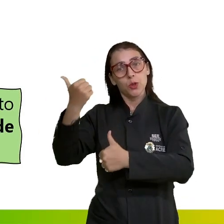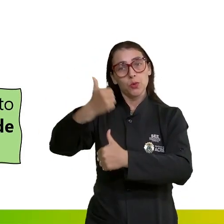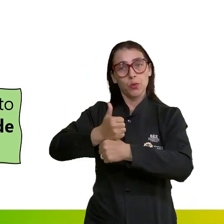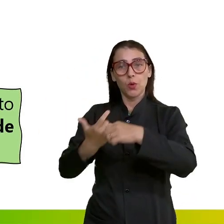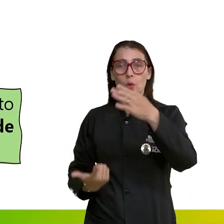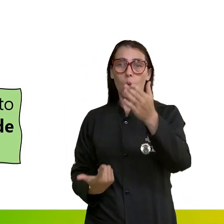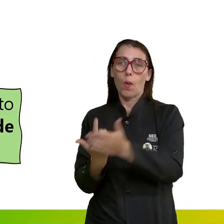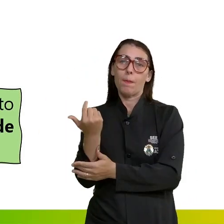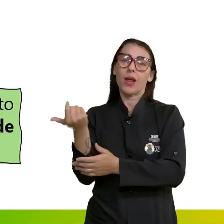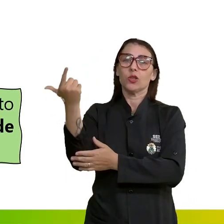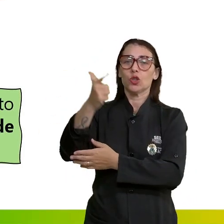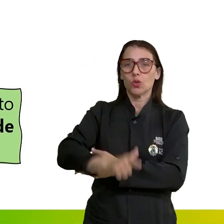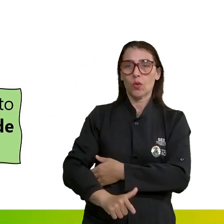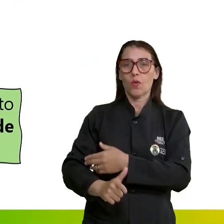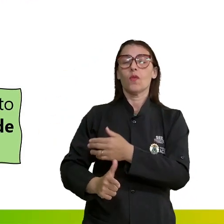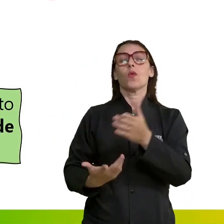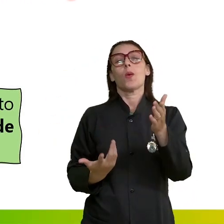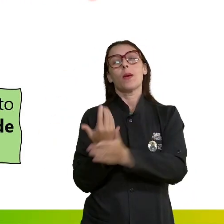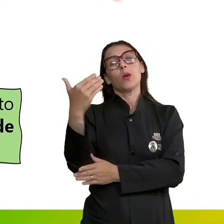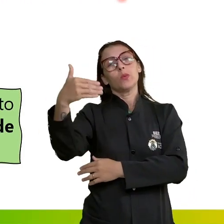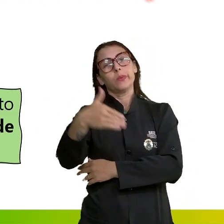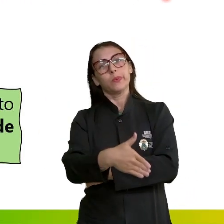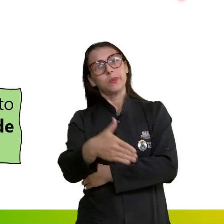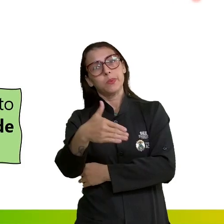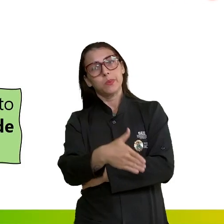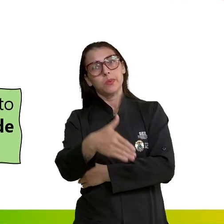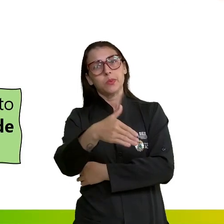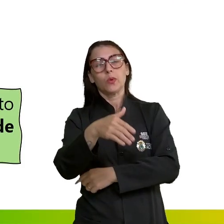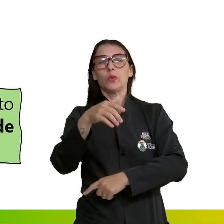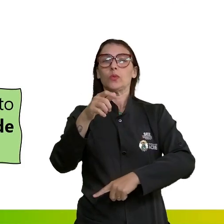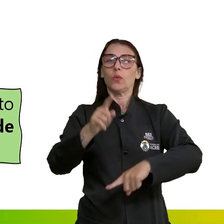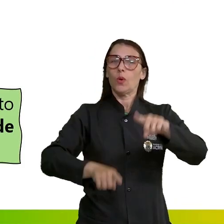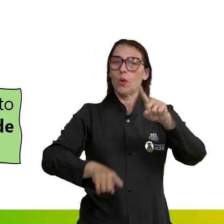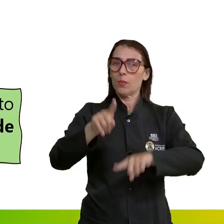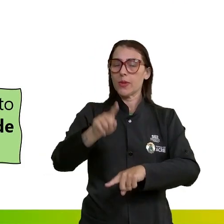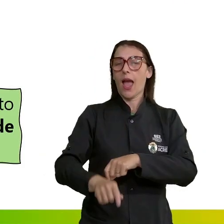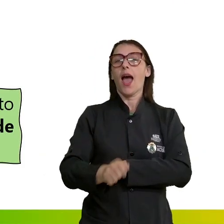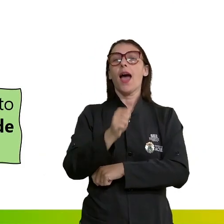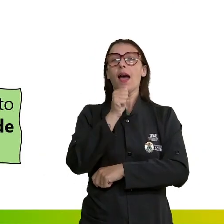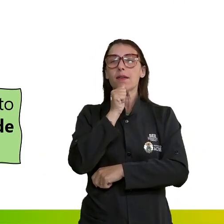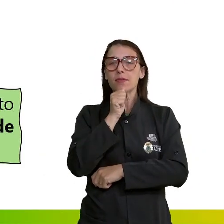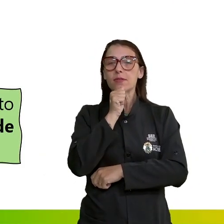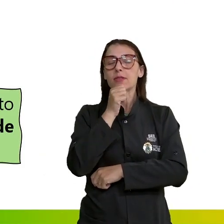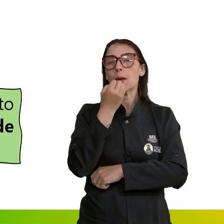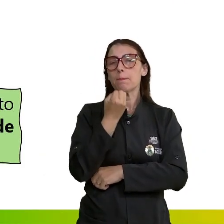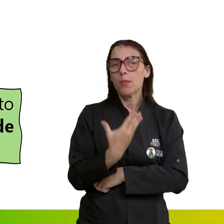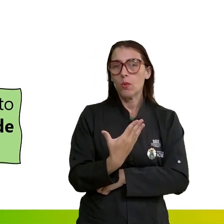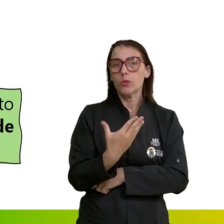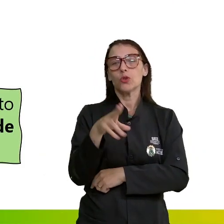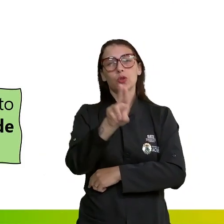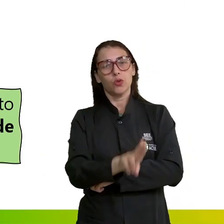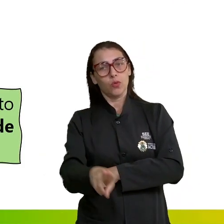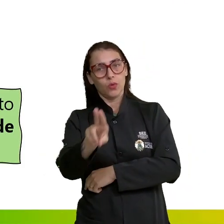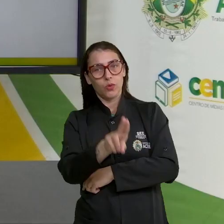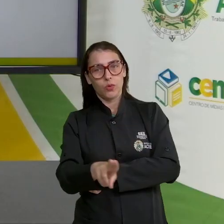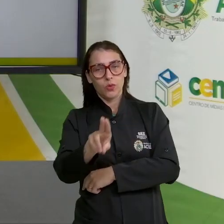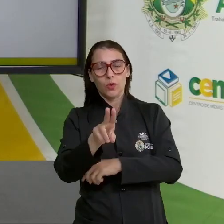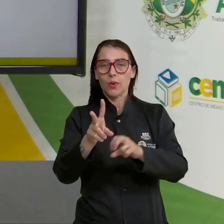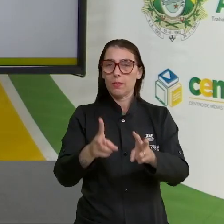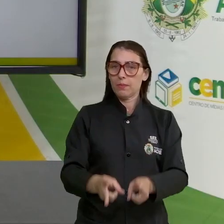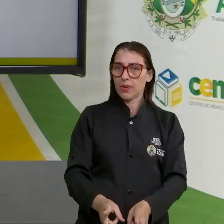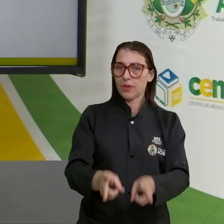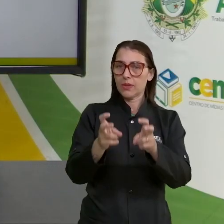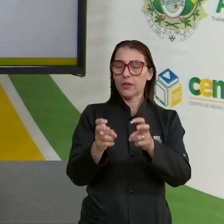substituí-los com mais frequência, mesmo quando o objeto ainda é funcional. Então percebam